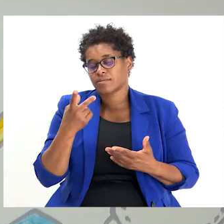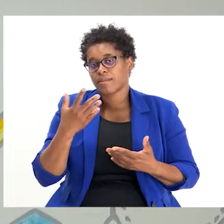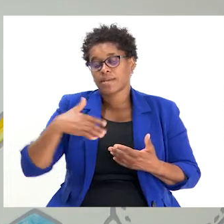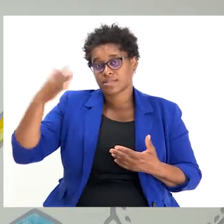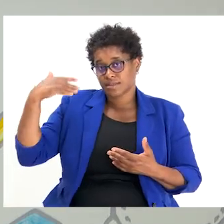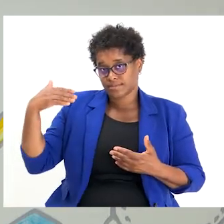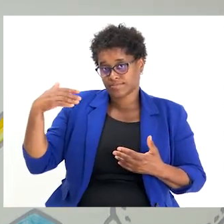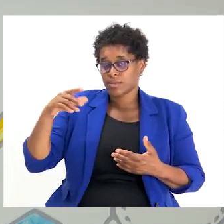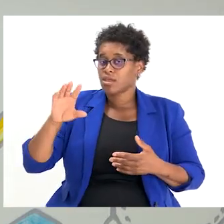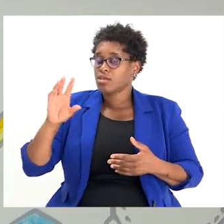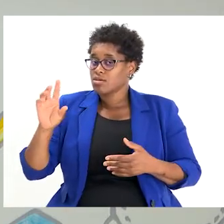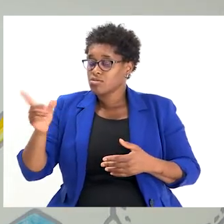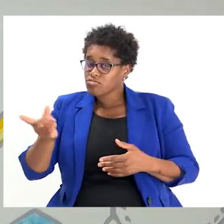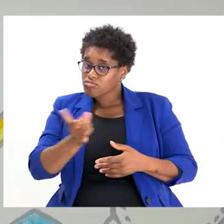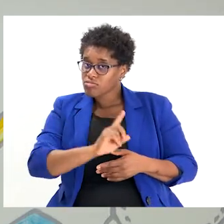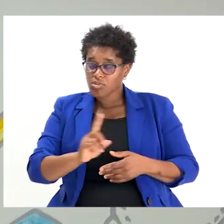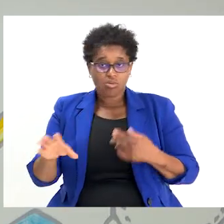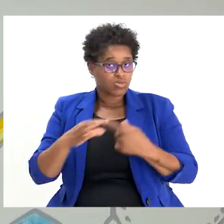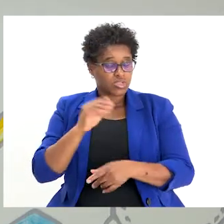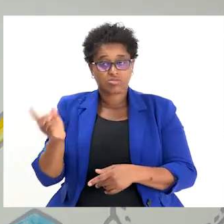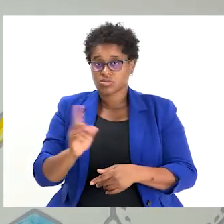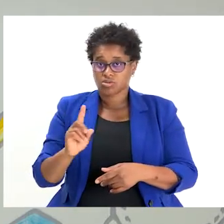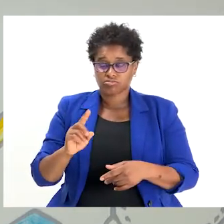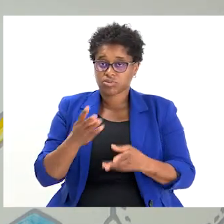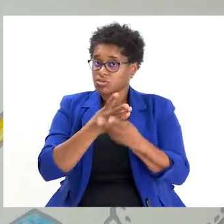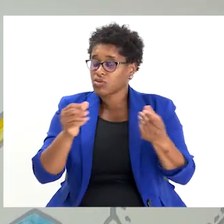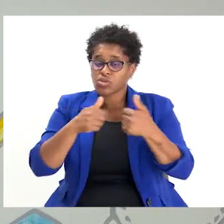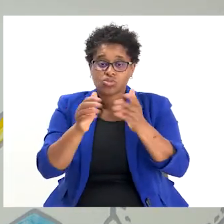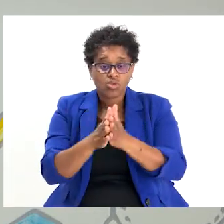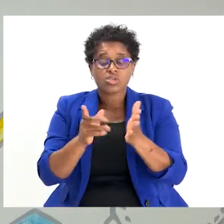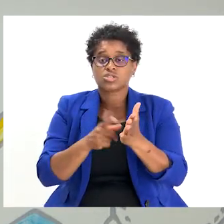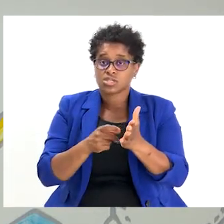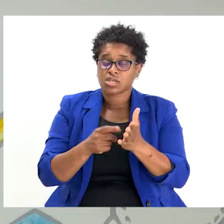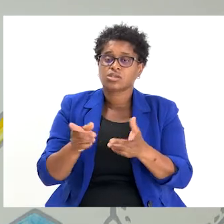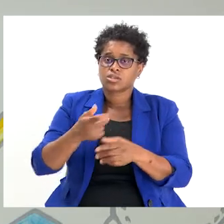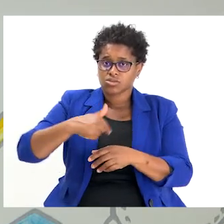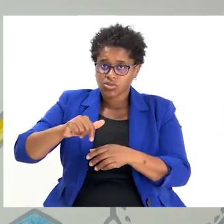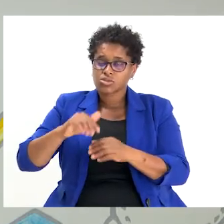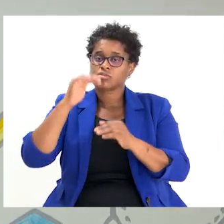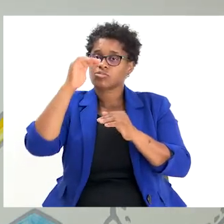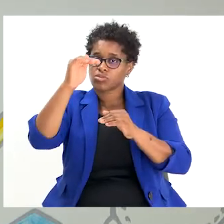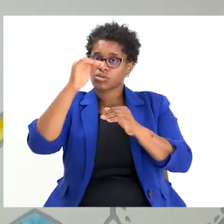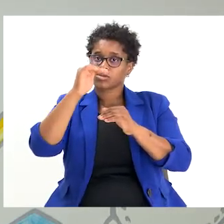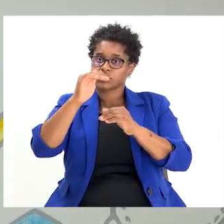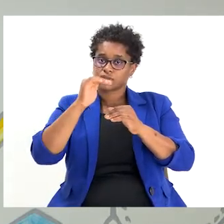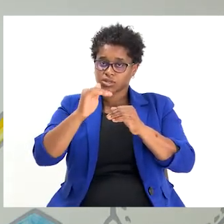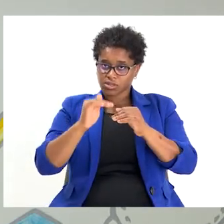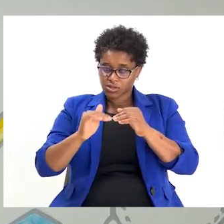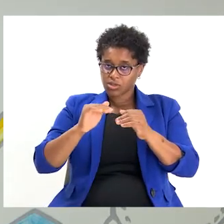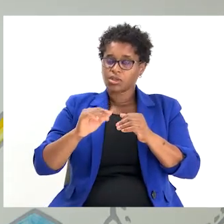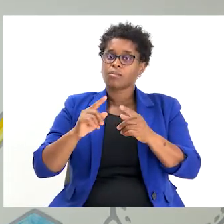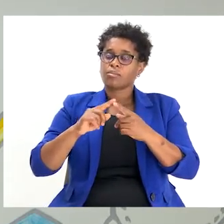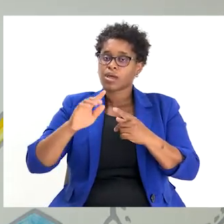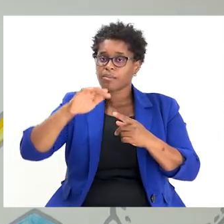não conseguimos satisfazer todas as necessidades, temos que hierarquizá-las para